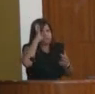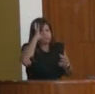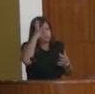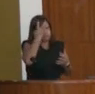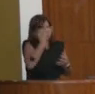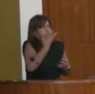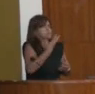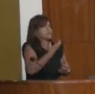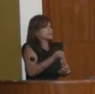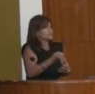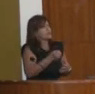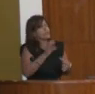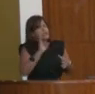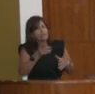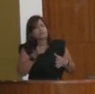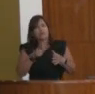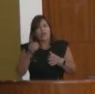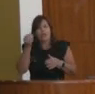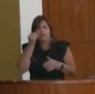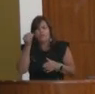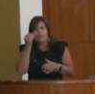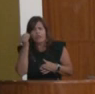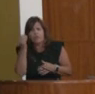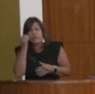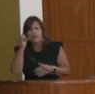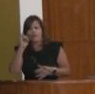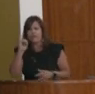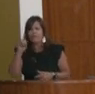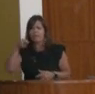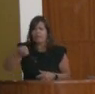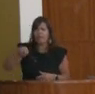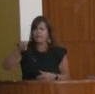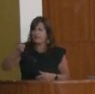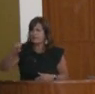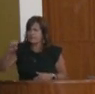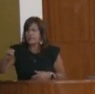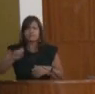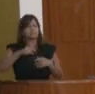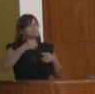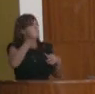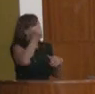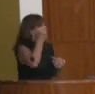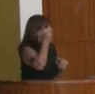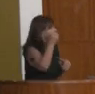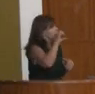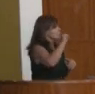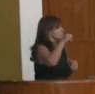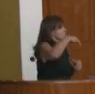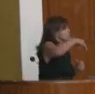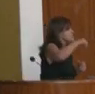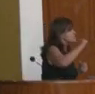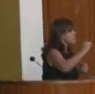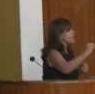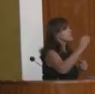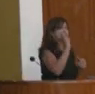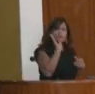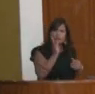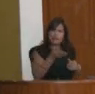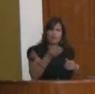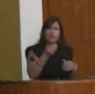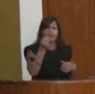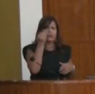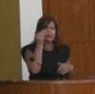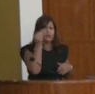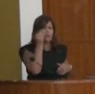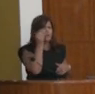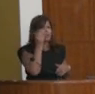conseguiu pelo INSS e pela SMAC. Eu não entendi bem aqui no final da sugestão. Não conseguiu. É isso